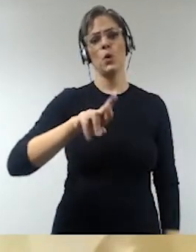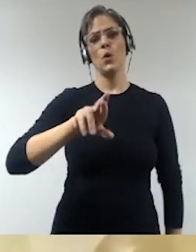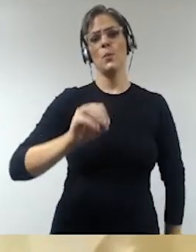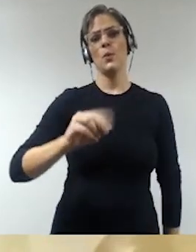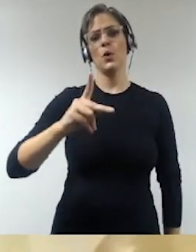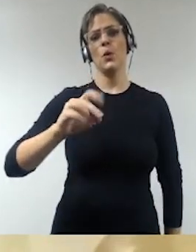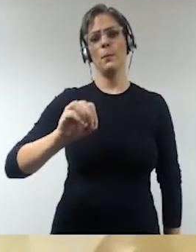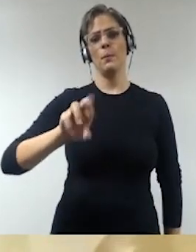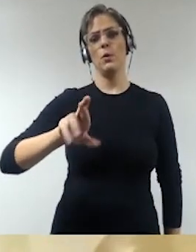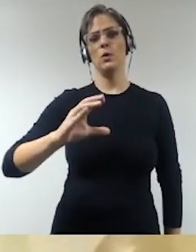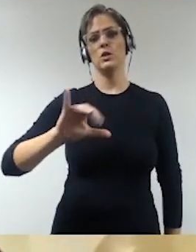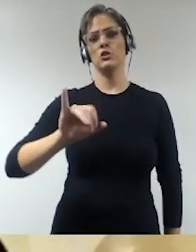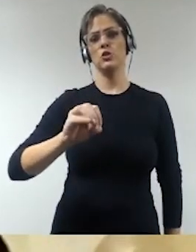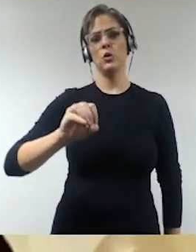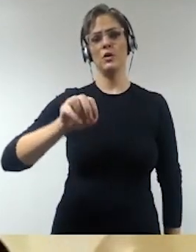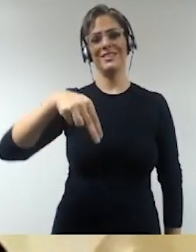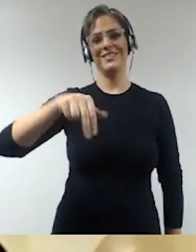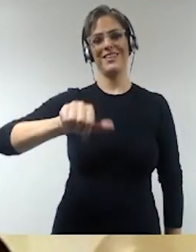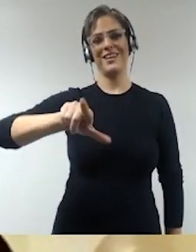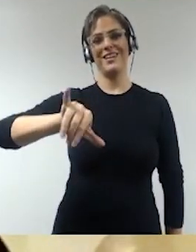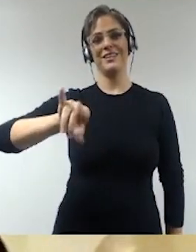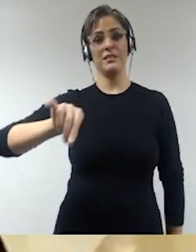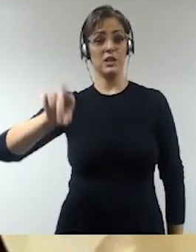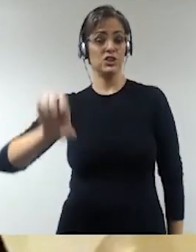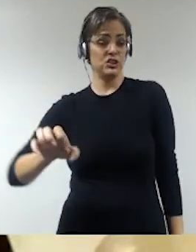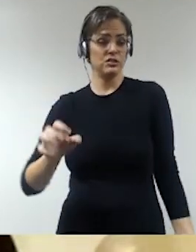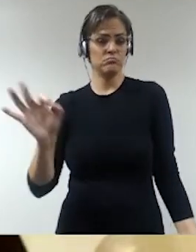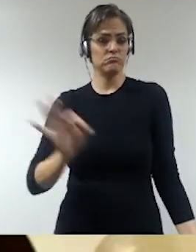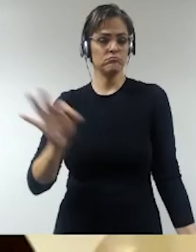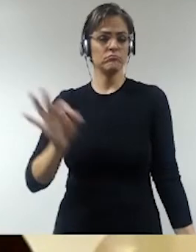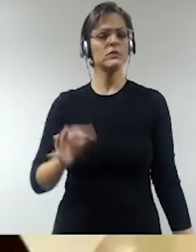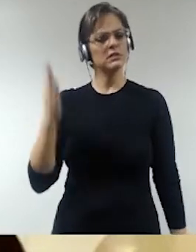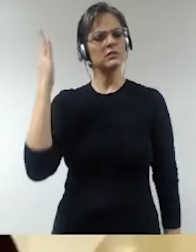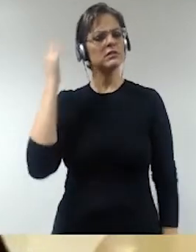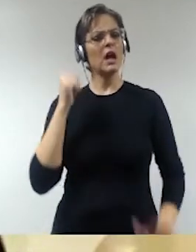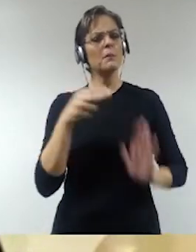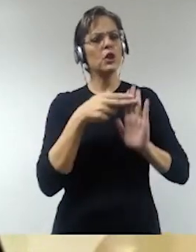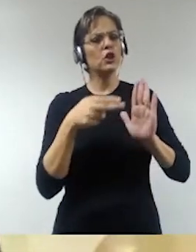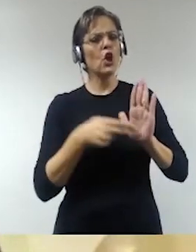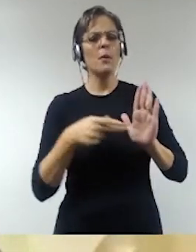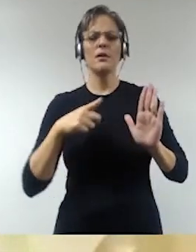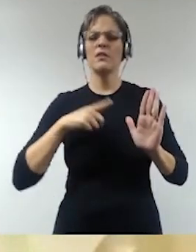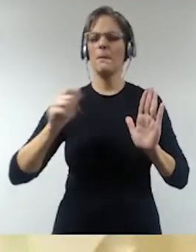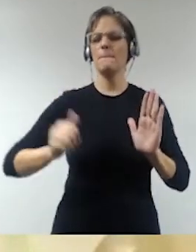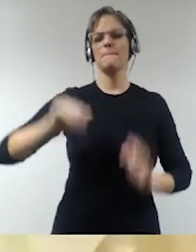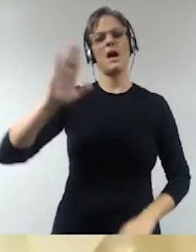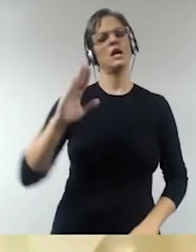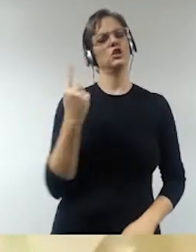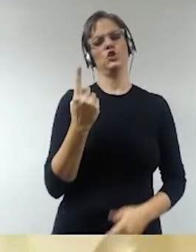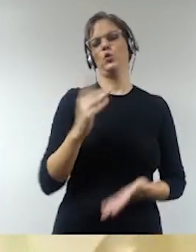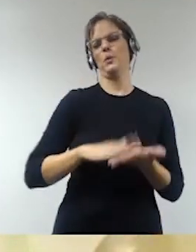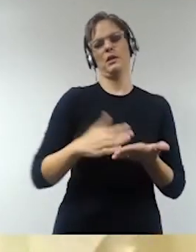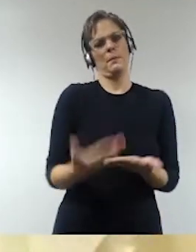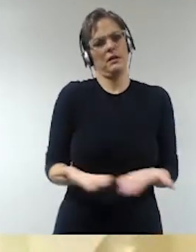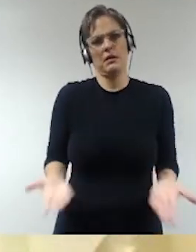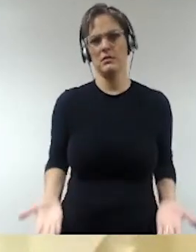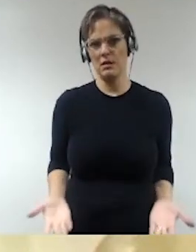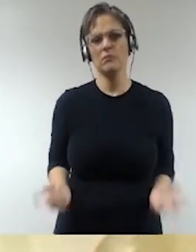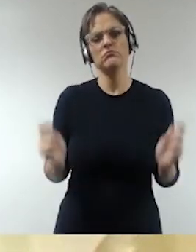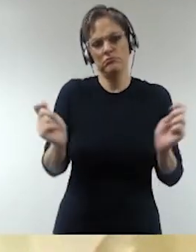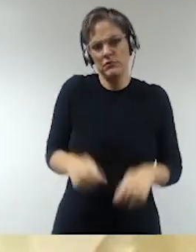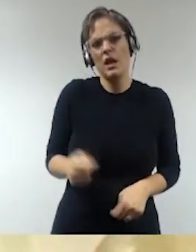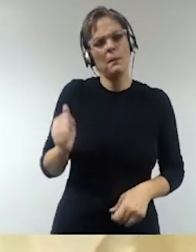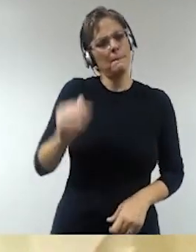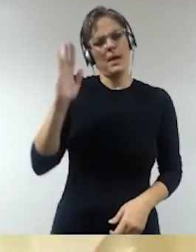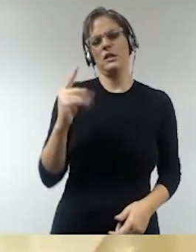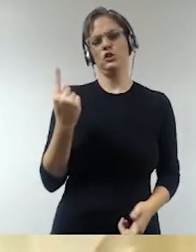Robert Alexis. Nós sabemos que toda norma possui mais de uma interpretação, comporta mais de uma interpretação. Então, o que se